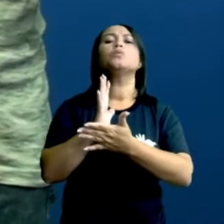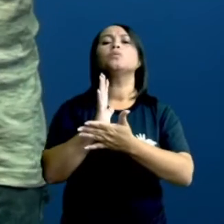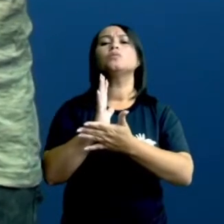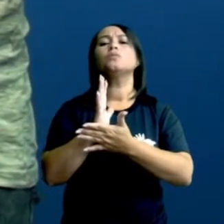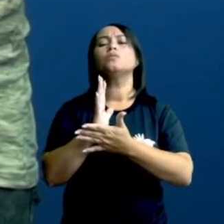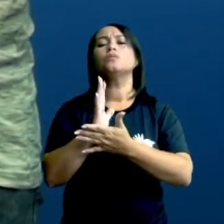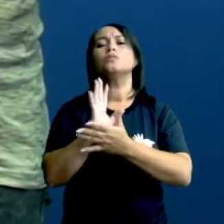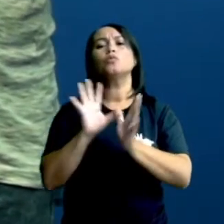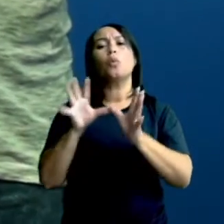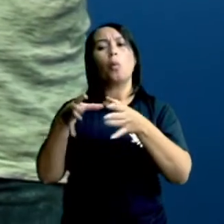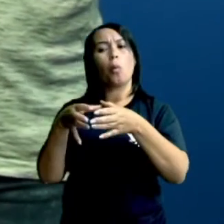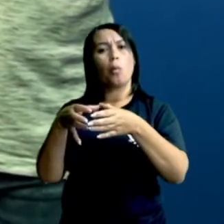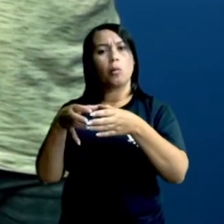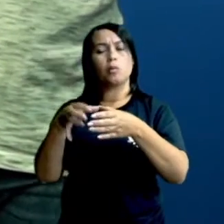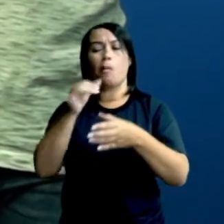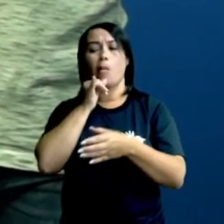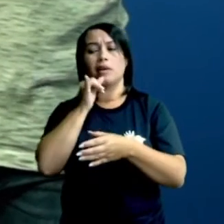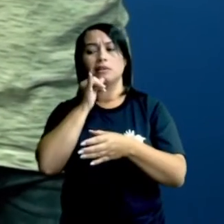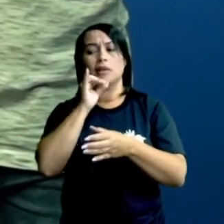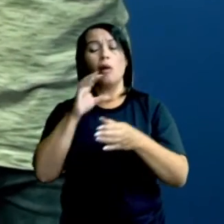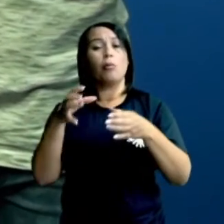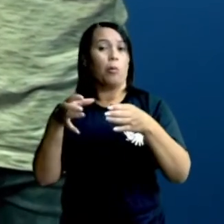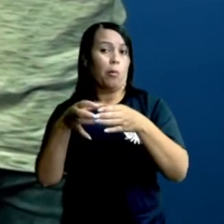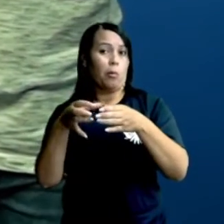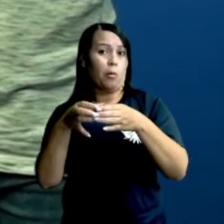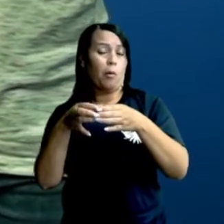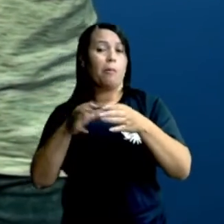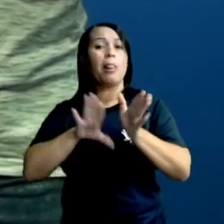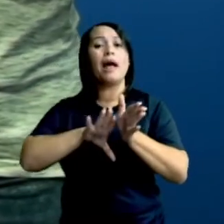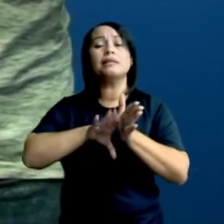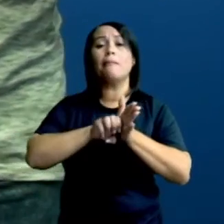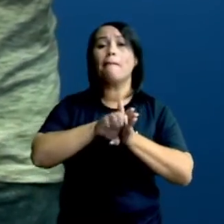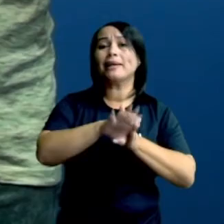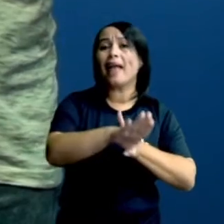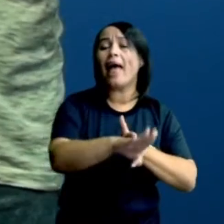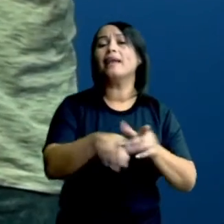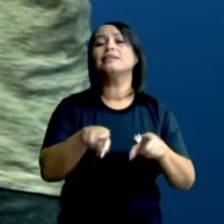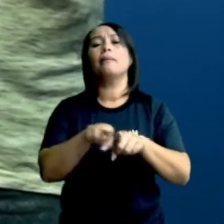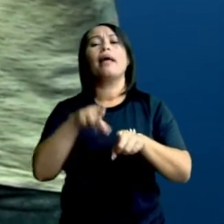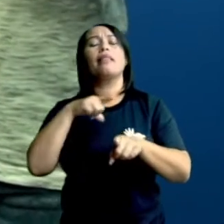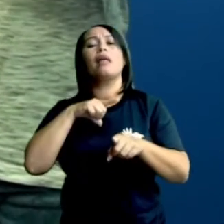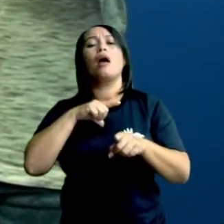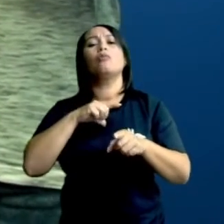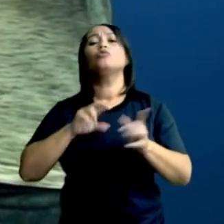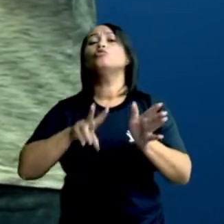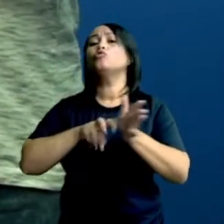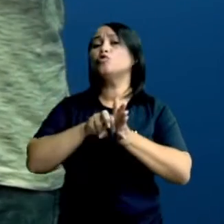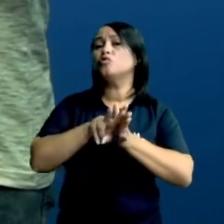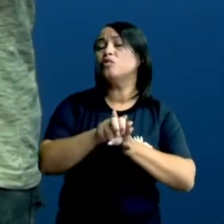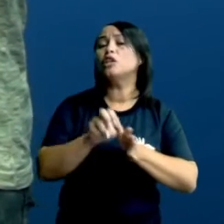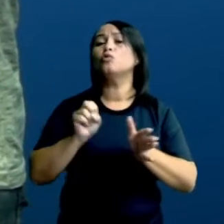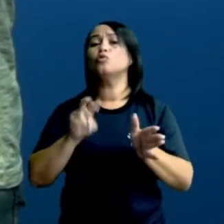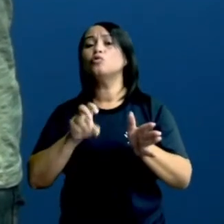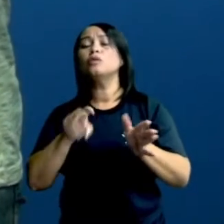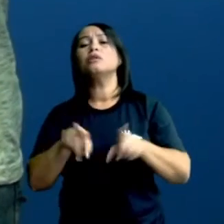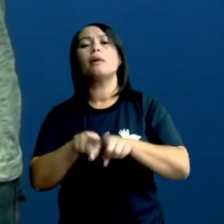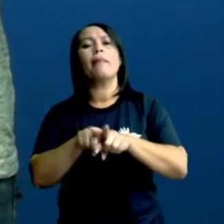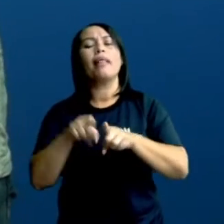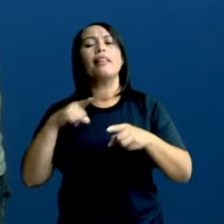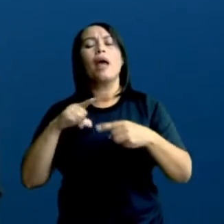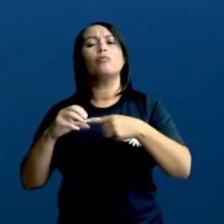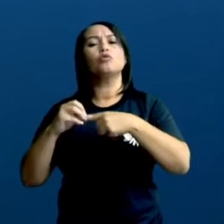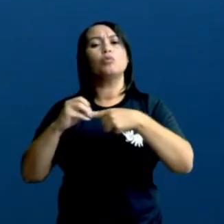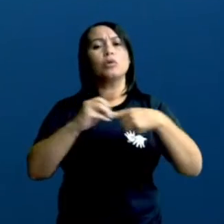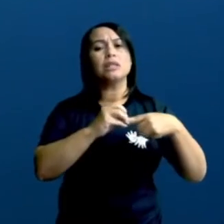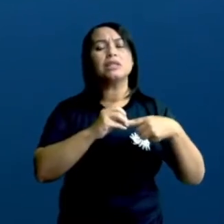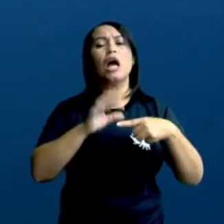alguns reinos. Por exemplo, o reino das bactérias. Então, temos as bactérias, temos os vírus, temos os protozoários,